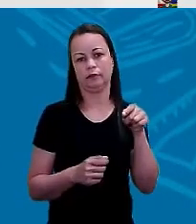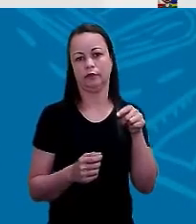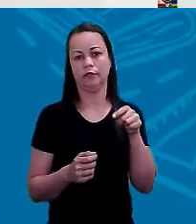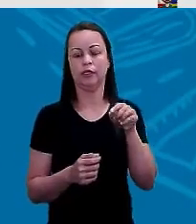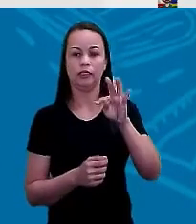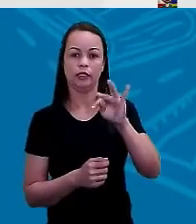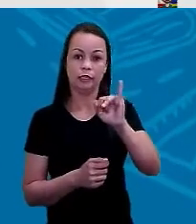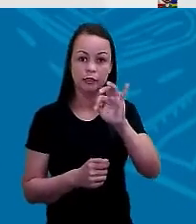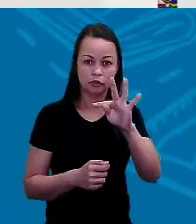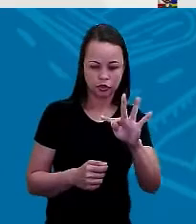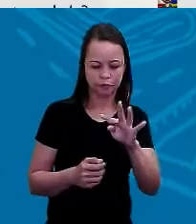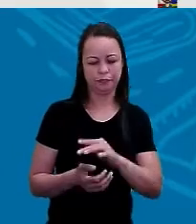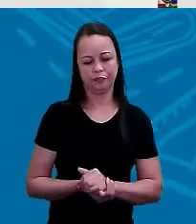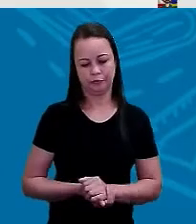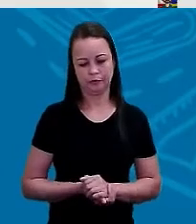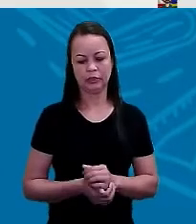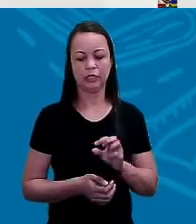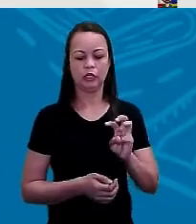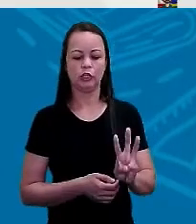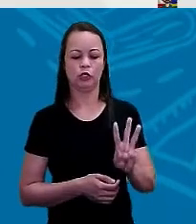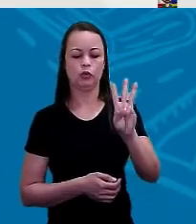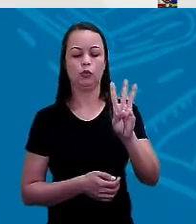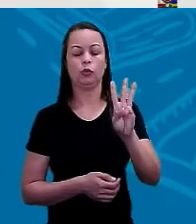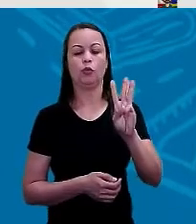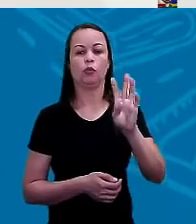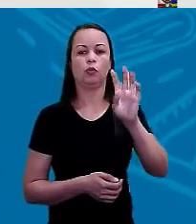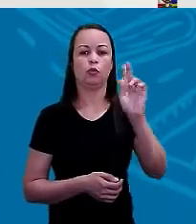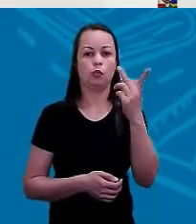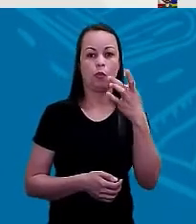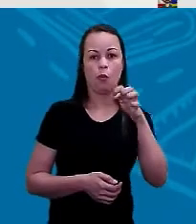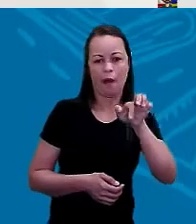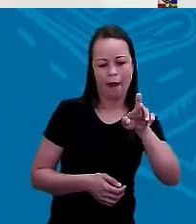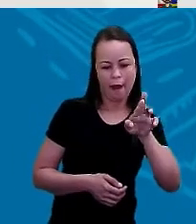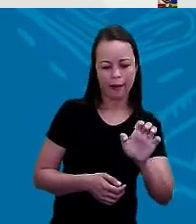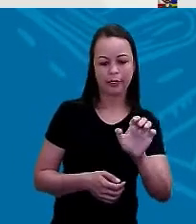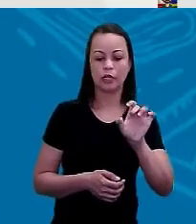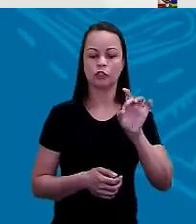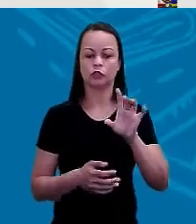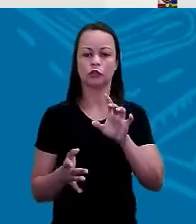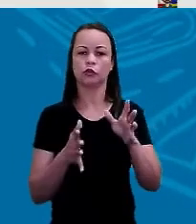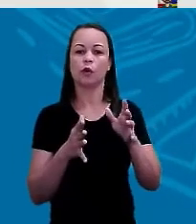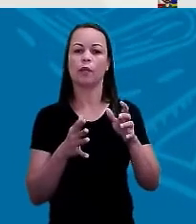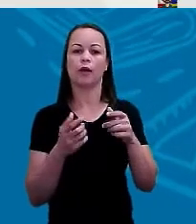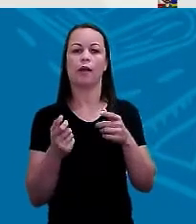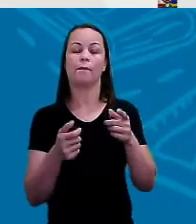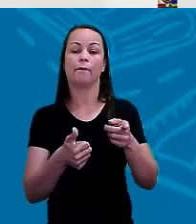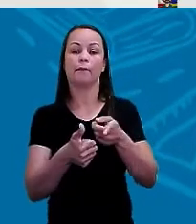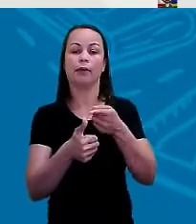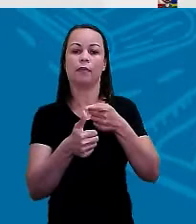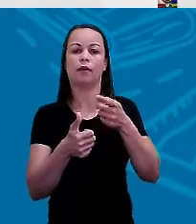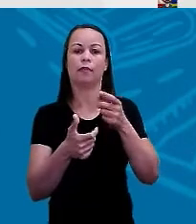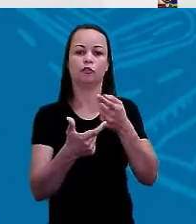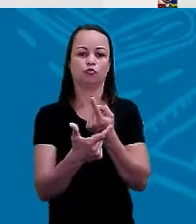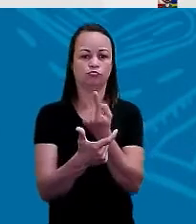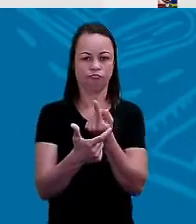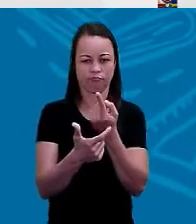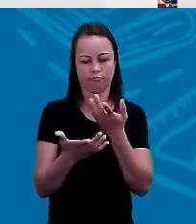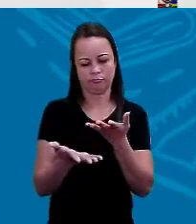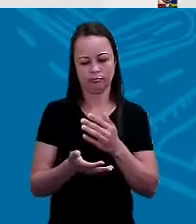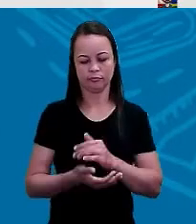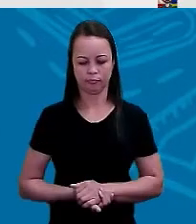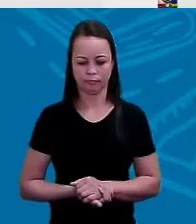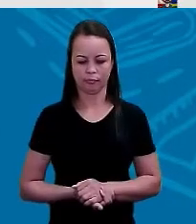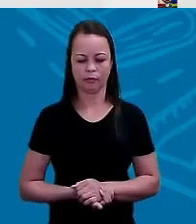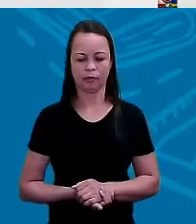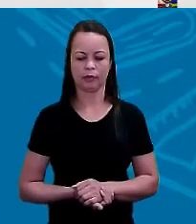para as demais. It's easy? Não é fácil? Very, very easy. Olha mais uma frase aí. Why were you late? Por